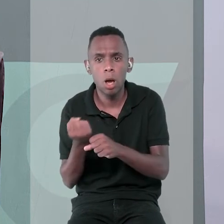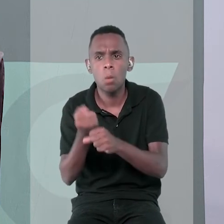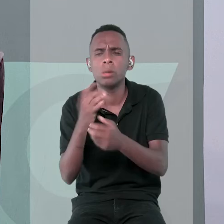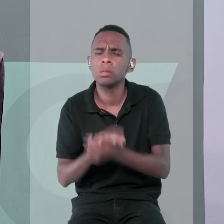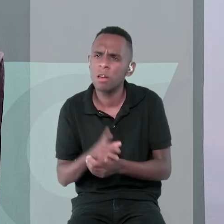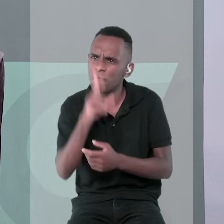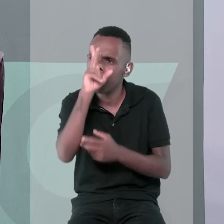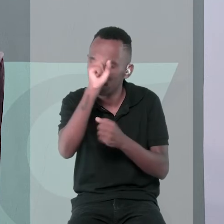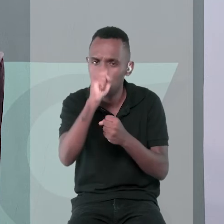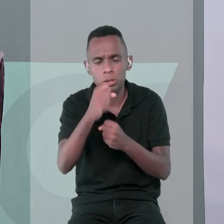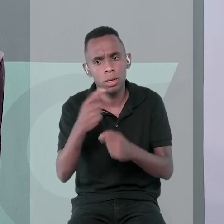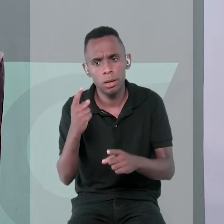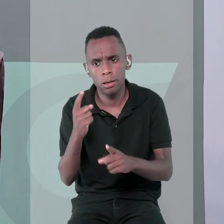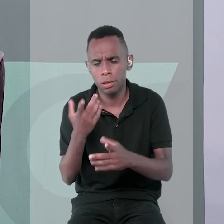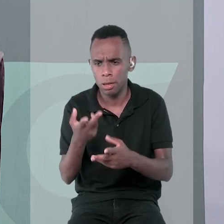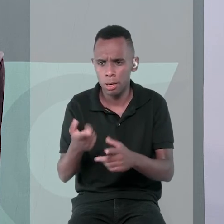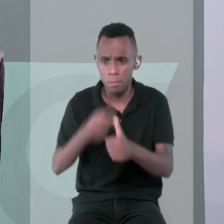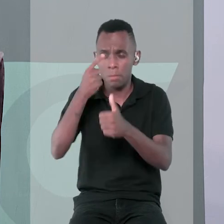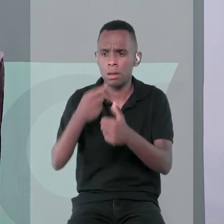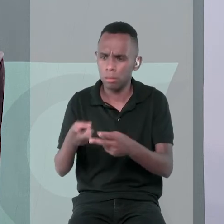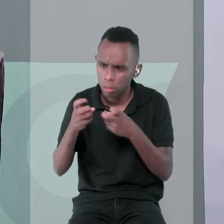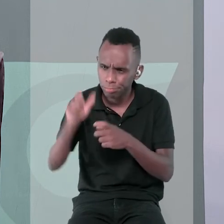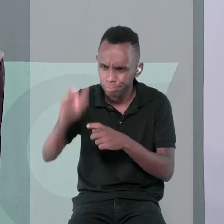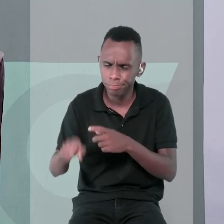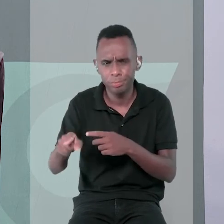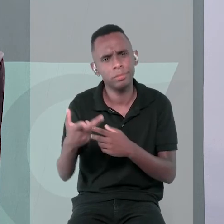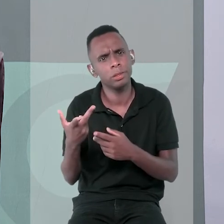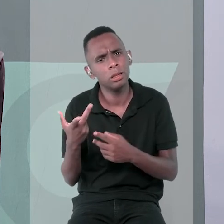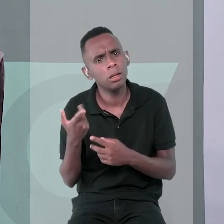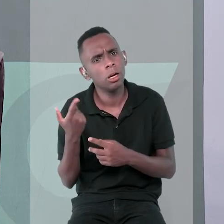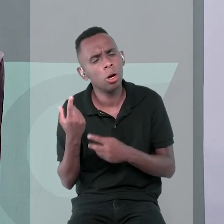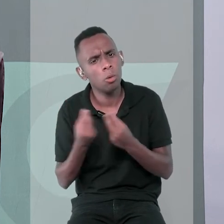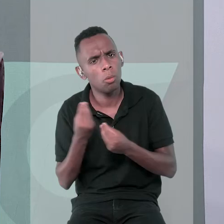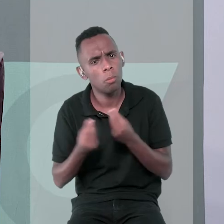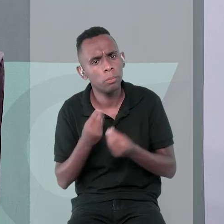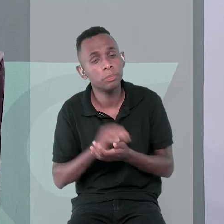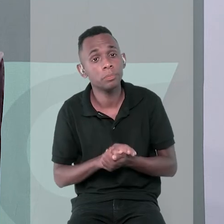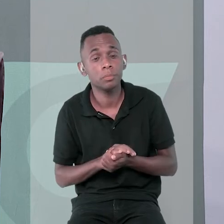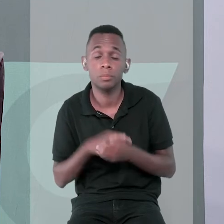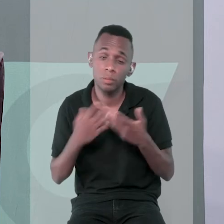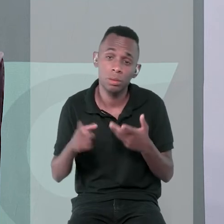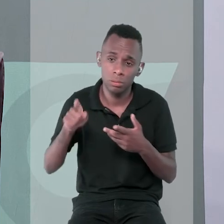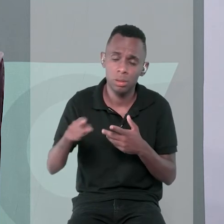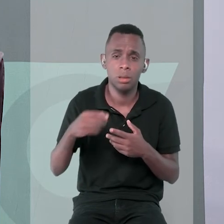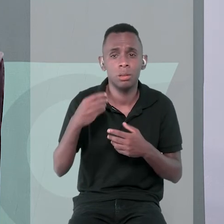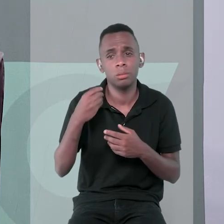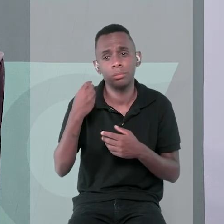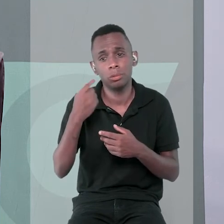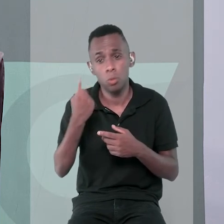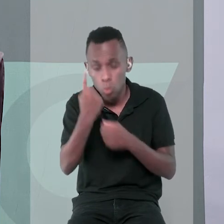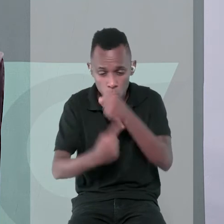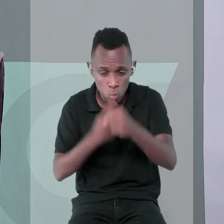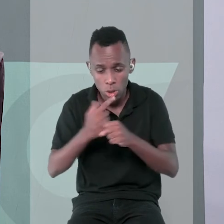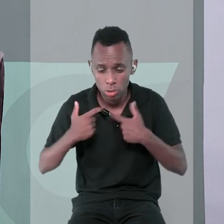forte. E a primeira impressão que a Maria Graham tem da Maria Quitéria é essa, fala assim, olha, apesar dela ter vivido 1 ano no campo